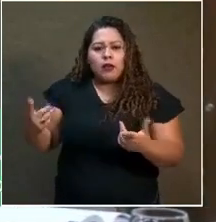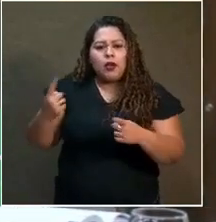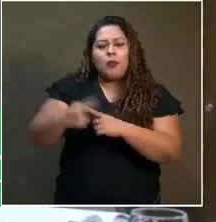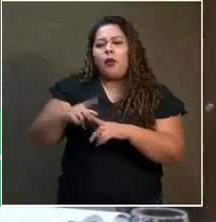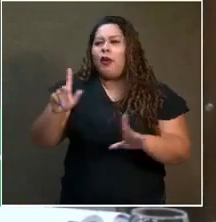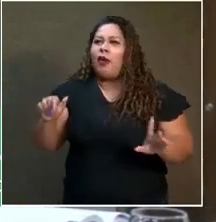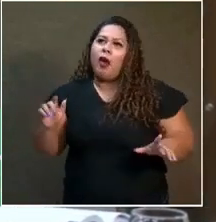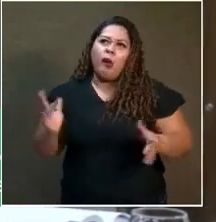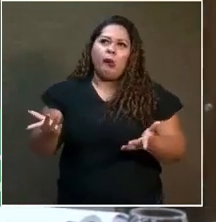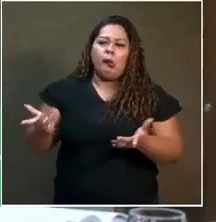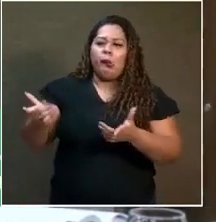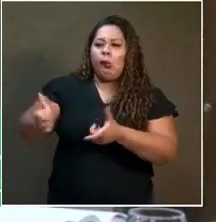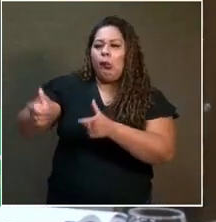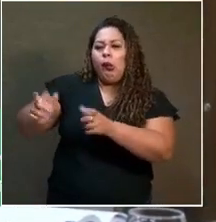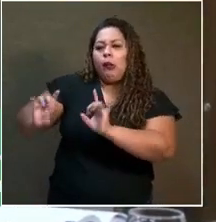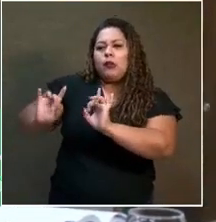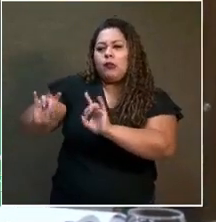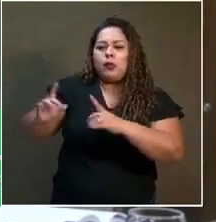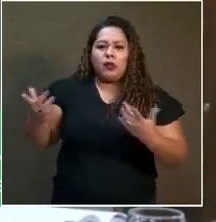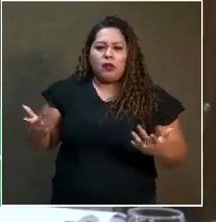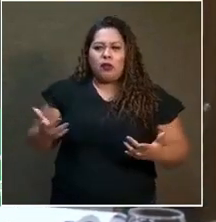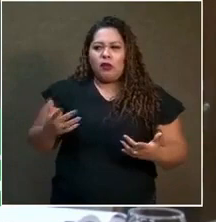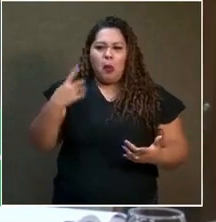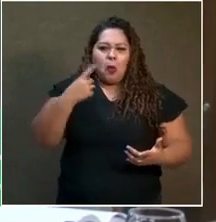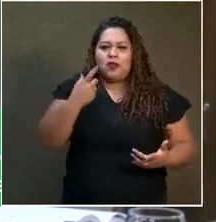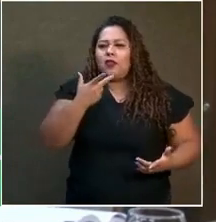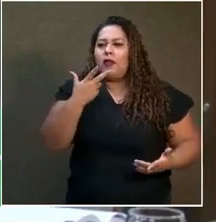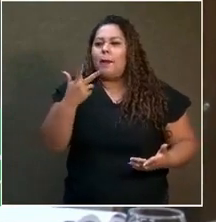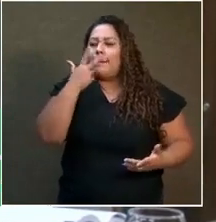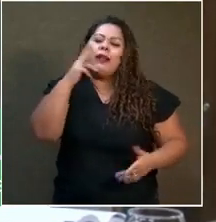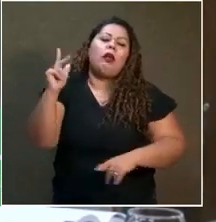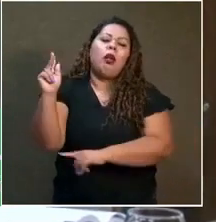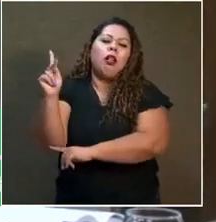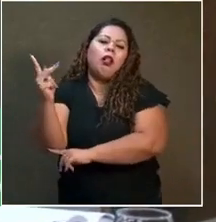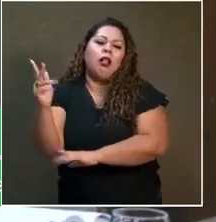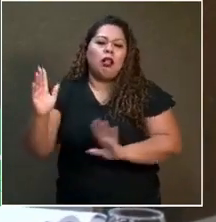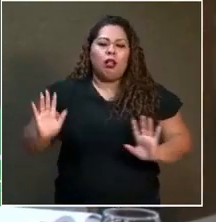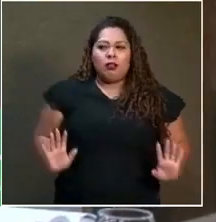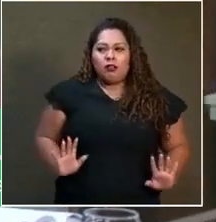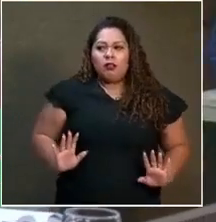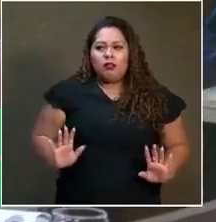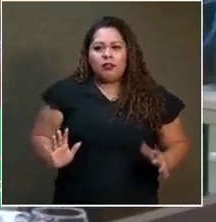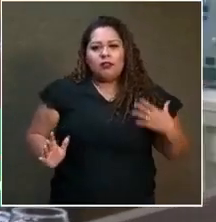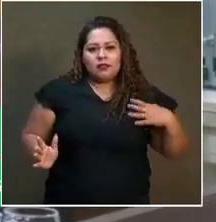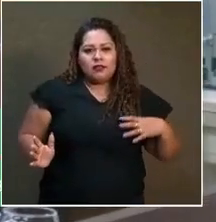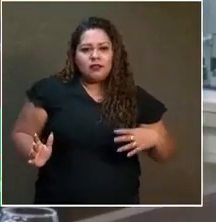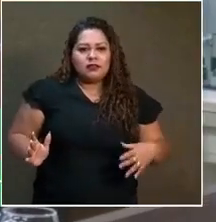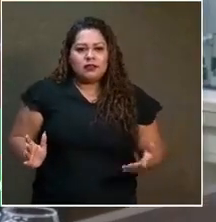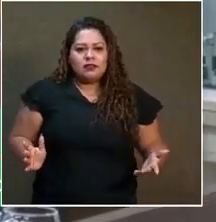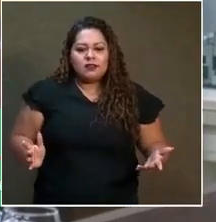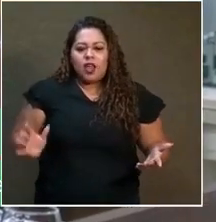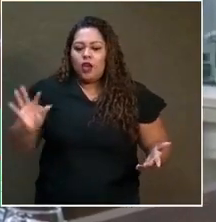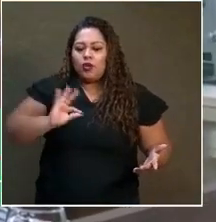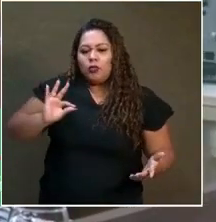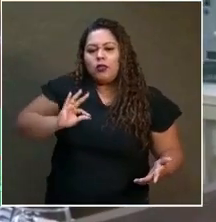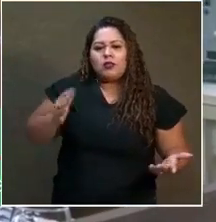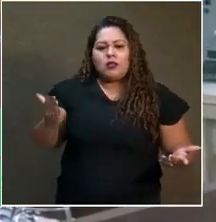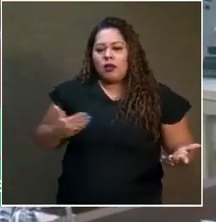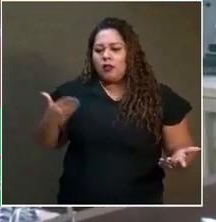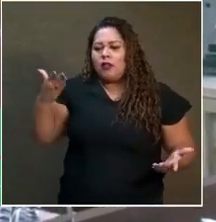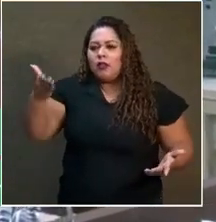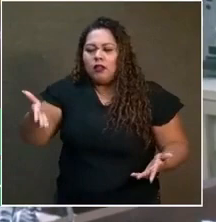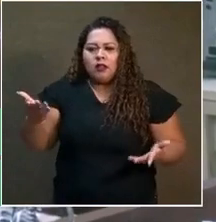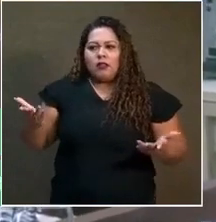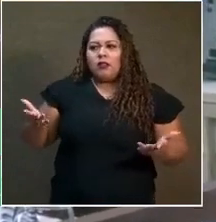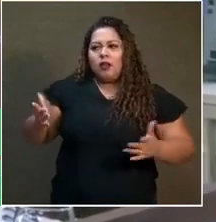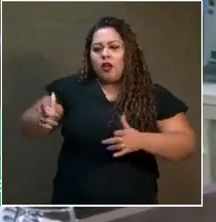hotel. Queria que o advogado falasse isso para os clientes militares que ele tem preso lá, dizendo que o